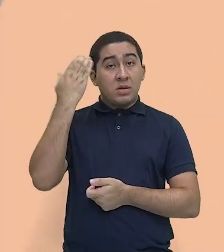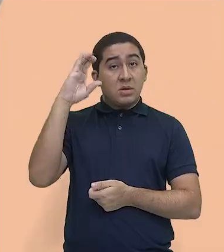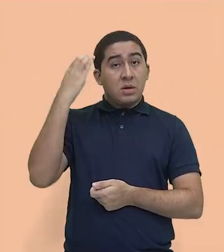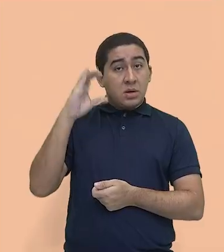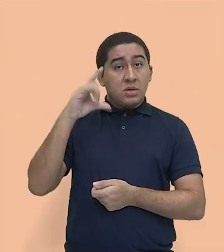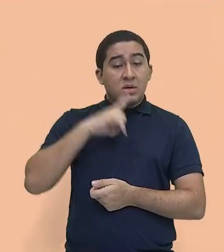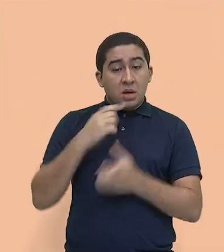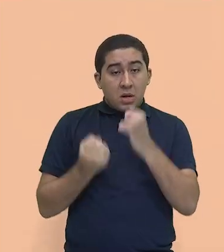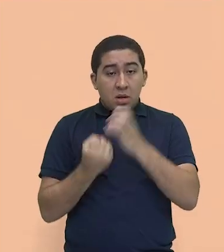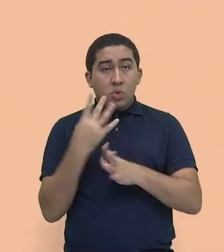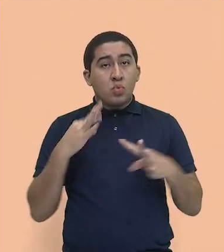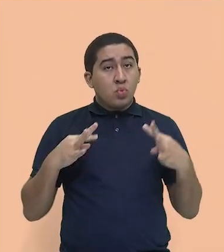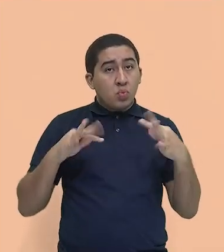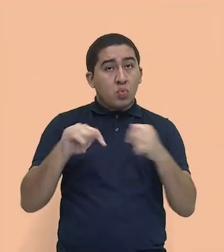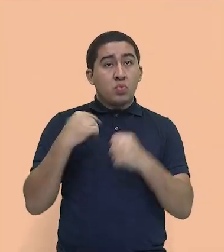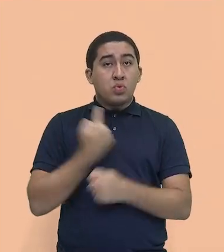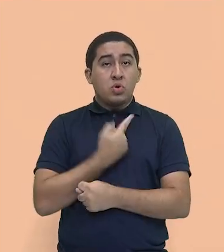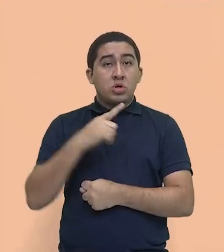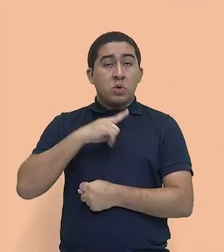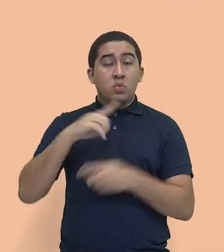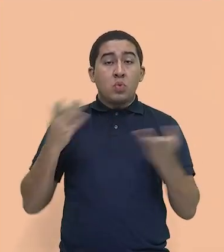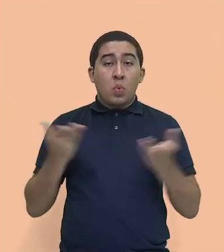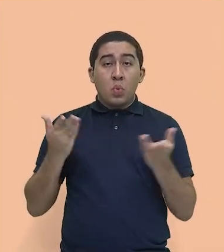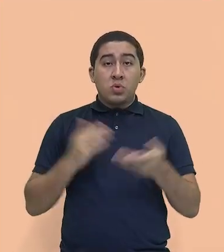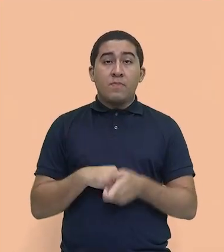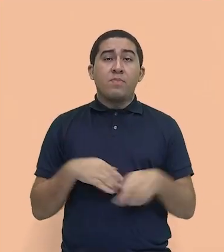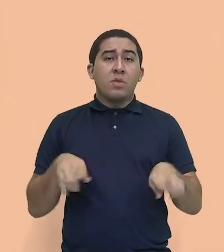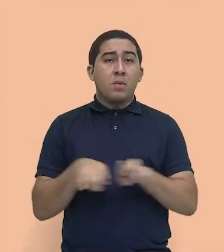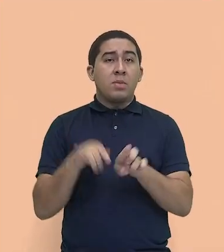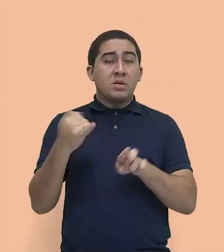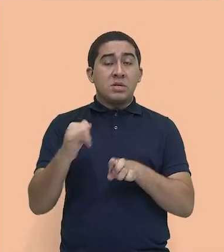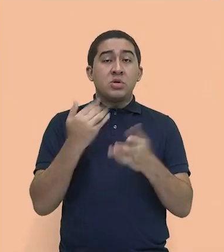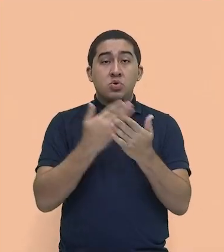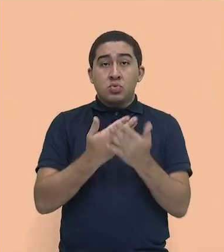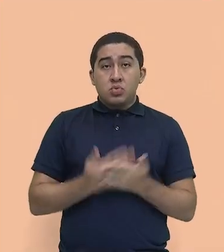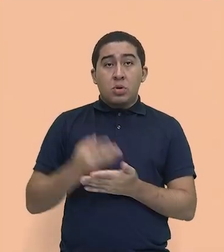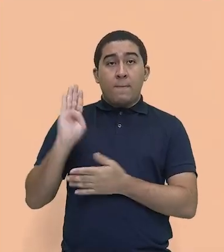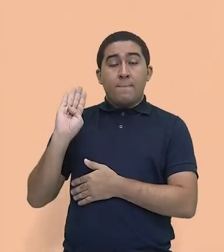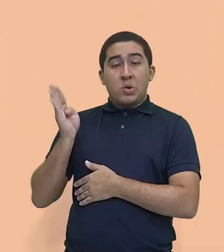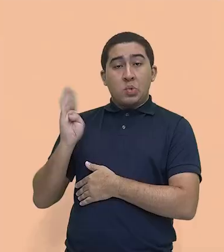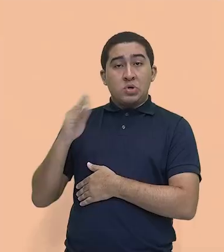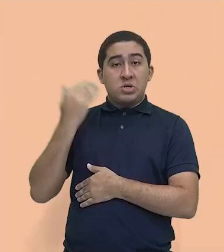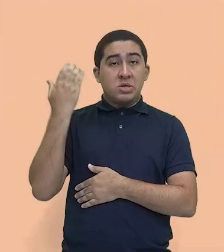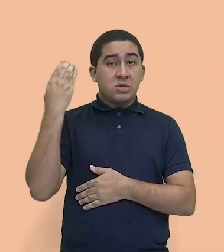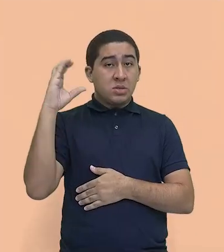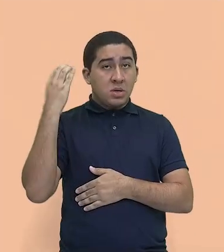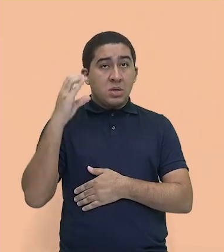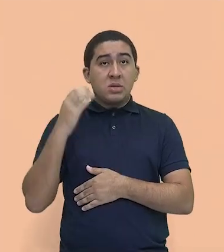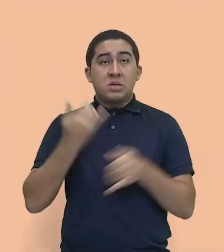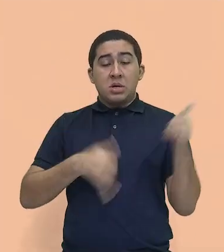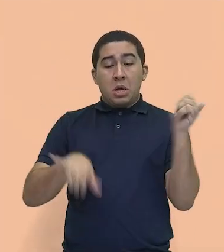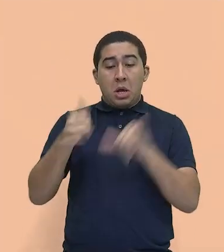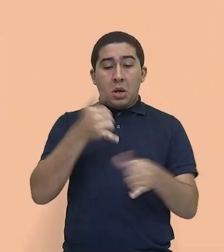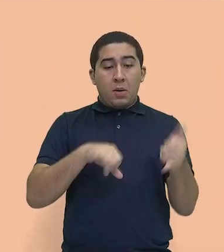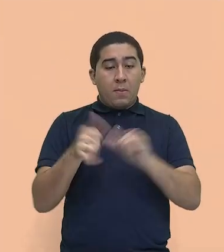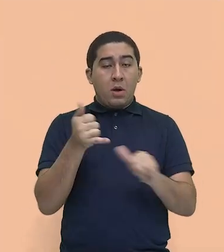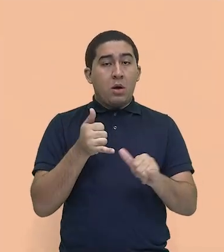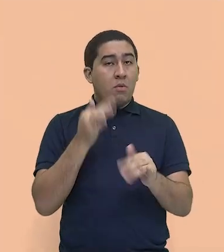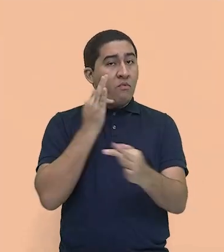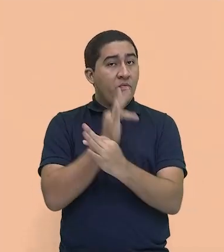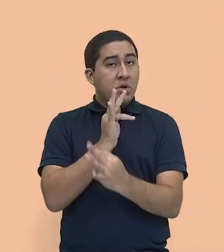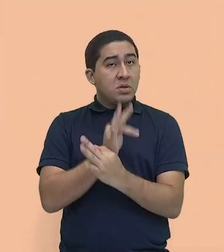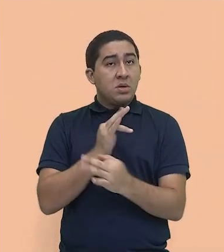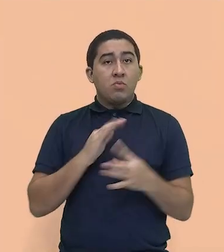criando tudo isso que nós temos hoje, inclusive quando a gente estuda biologia, ciências, química, física, tudo está no campo,